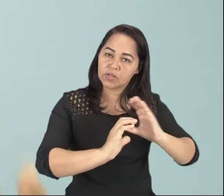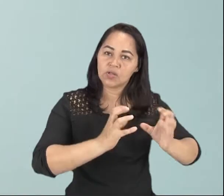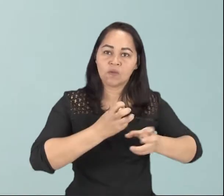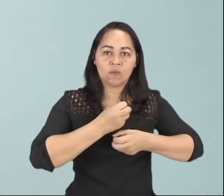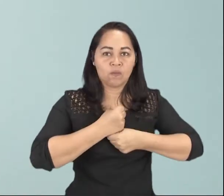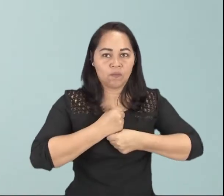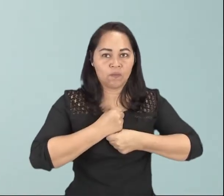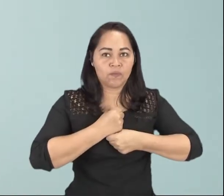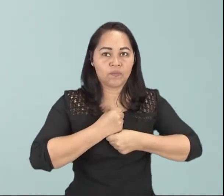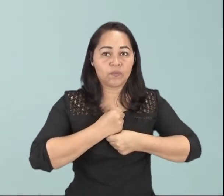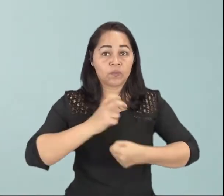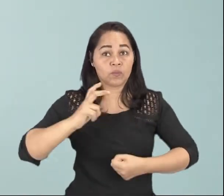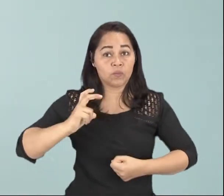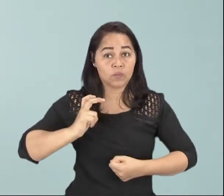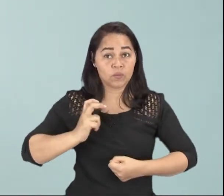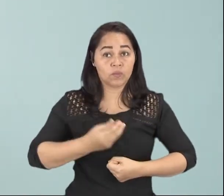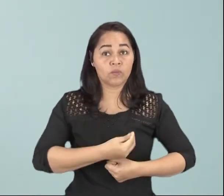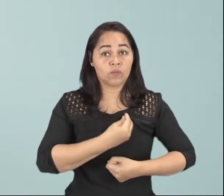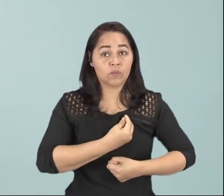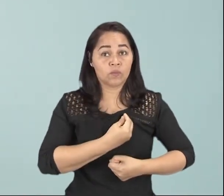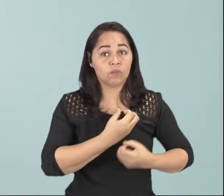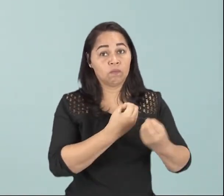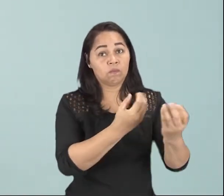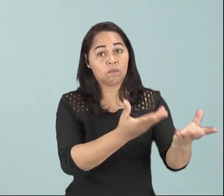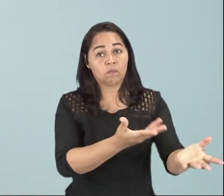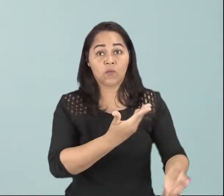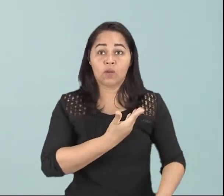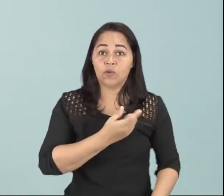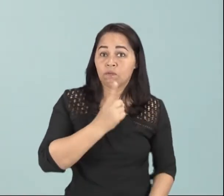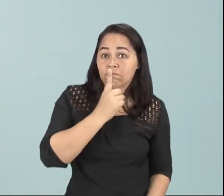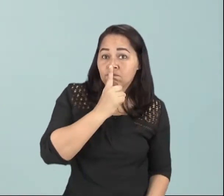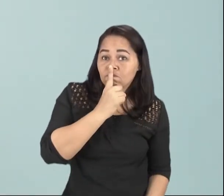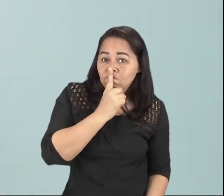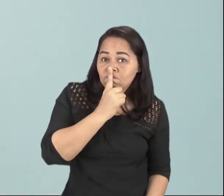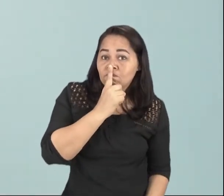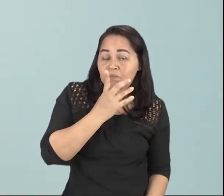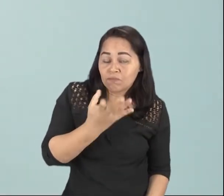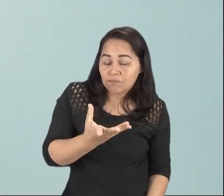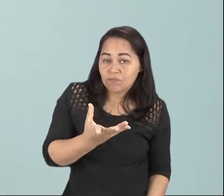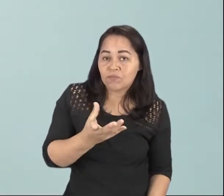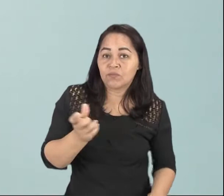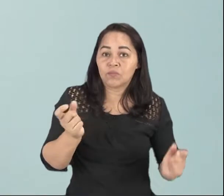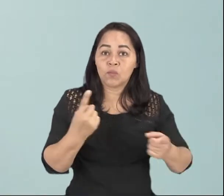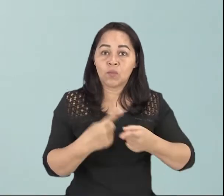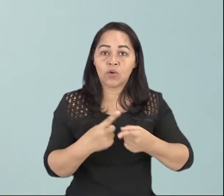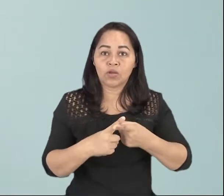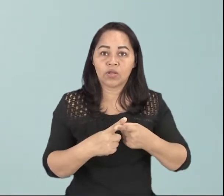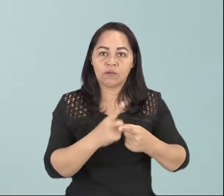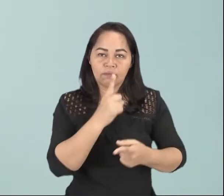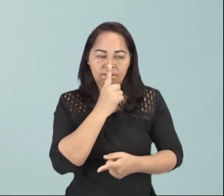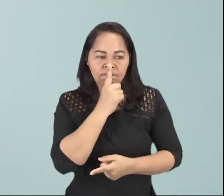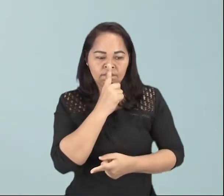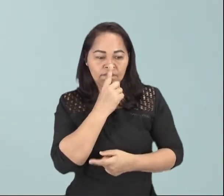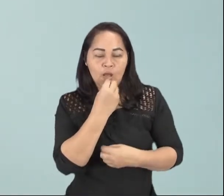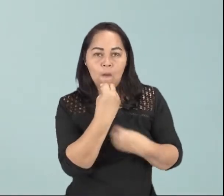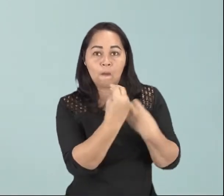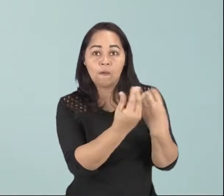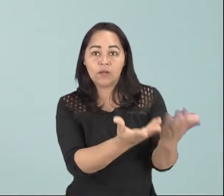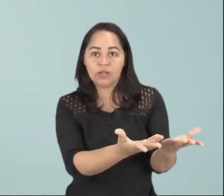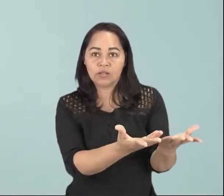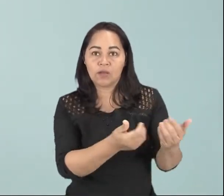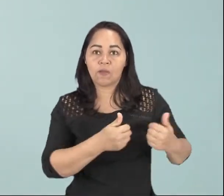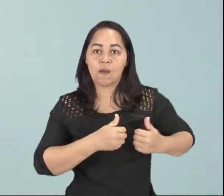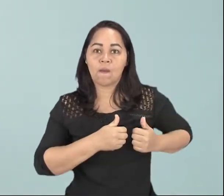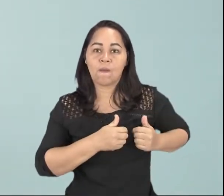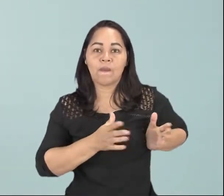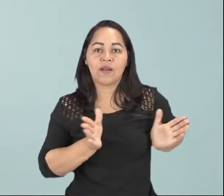para falar com aquela pessoa. Isso vai te proporcionar o bem-estar duplo, porque além de você estar depositando confiança no outro, você está